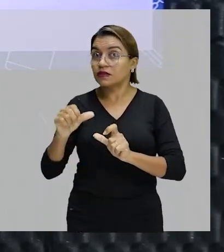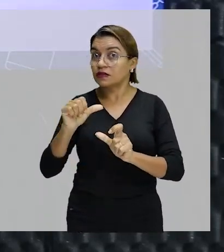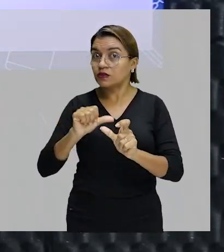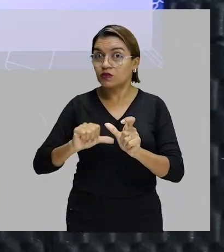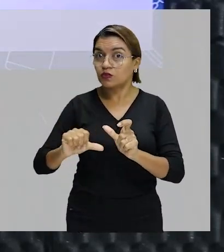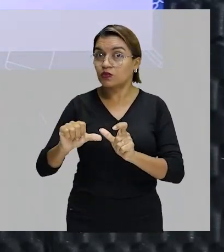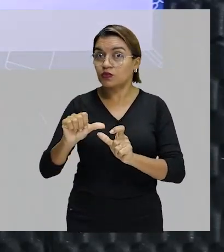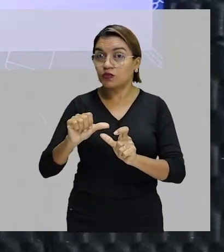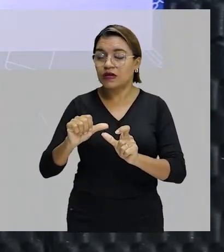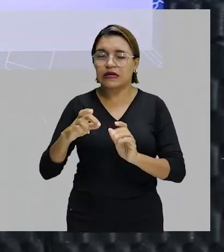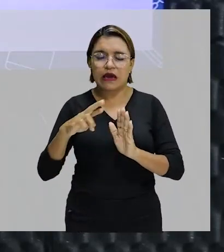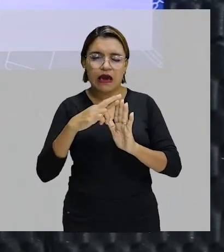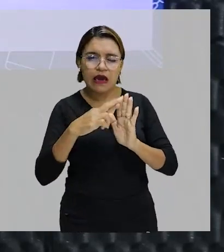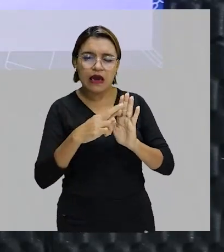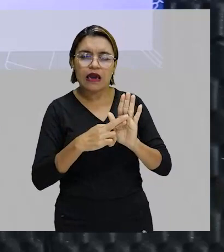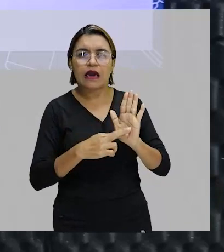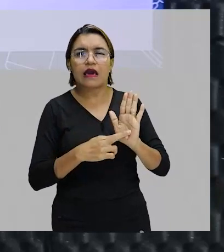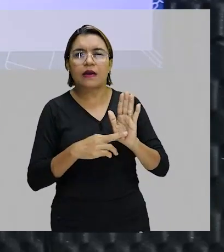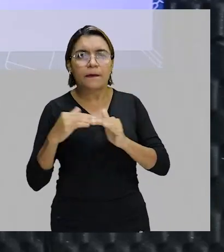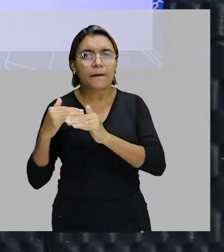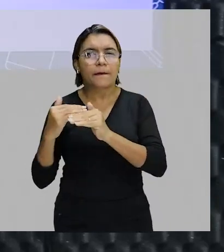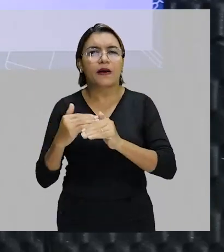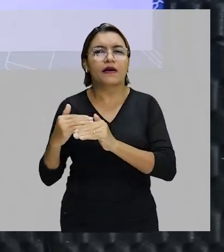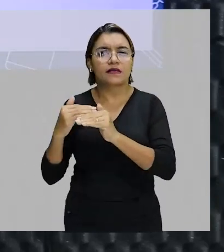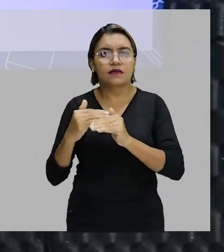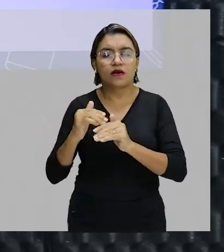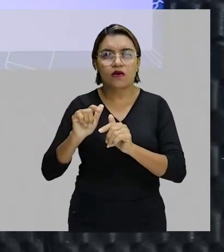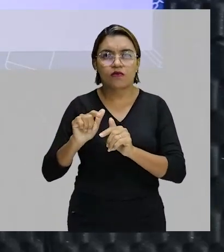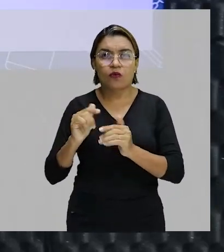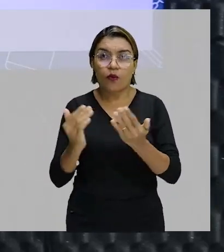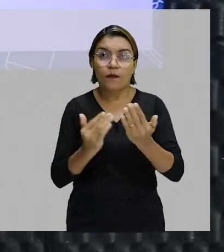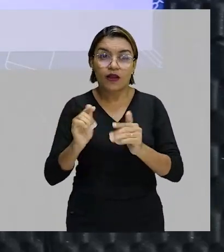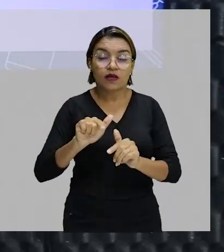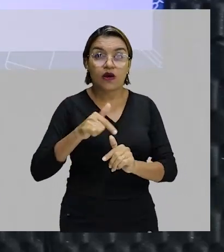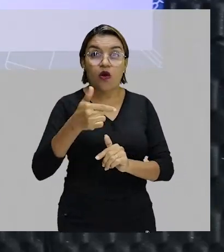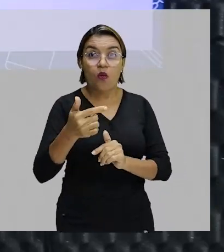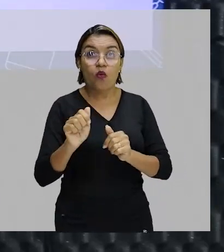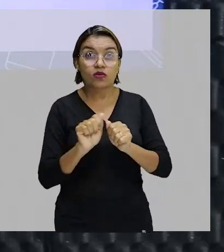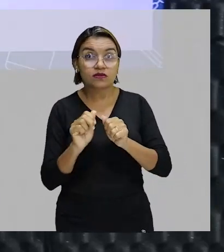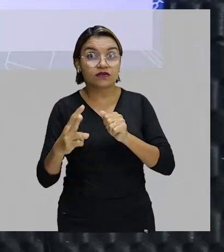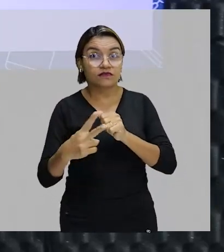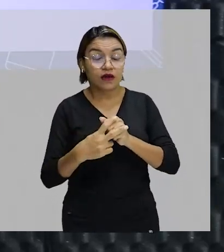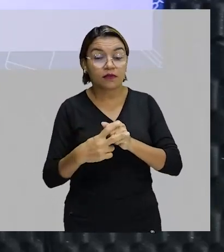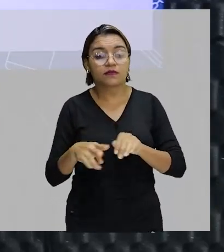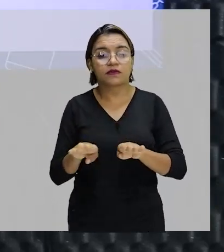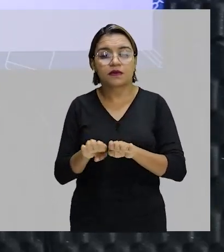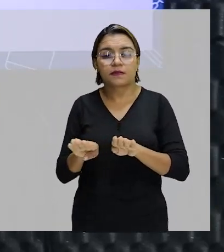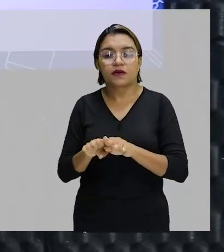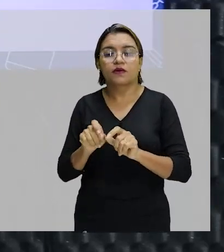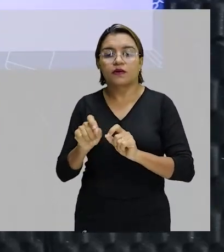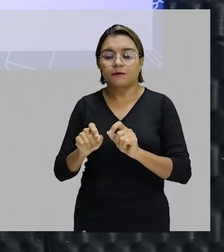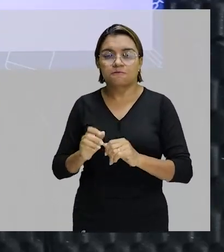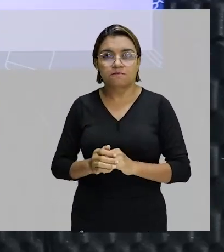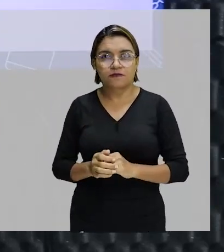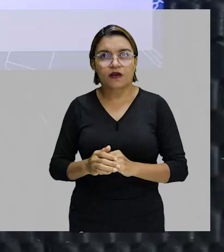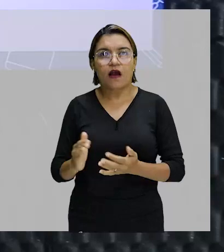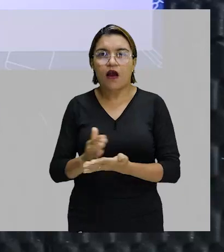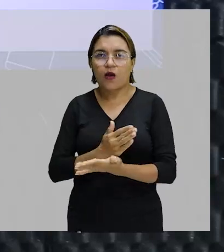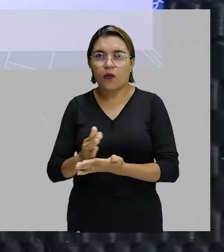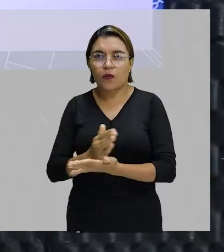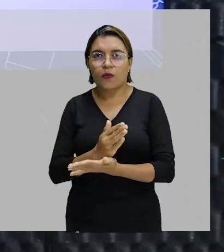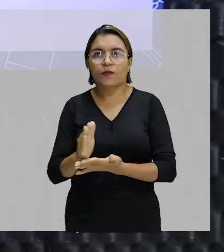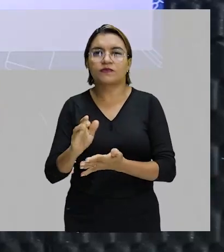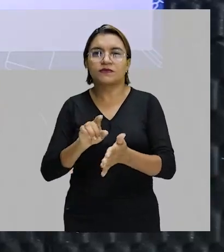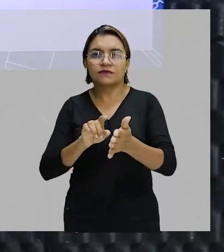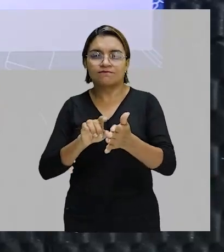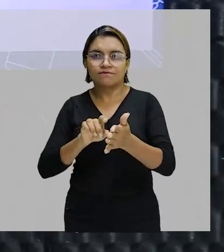seguir as regrinhas e o mesmo padrão que a maioria dos advérbios segue. E, por fim, trabalhamos com um exercício. Eu vou mostrar